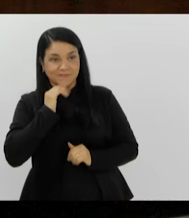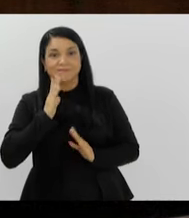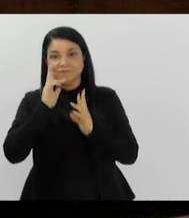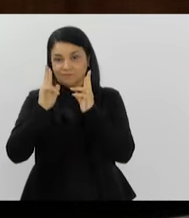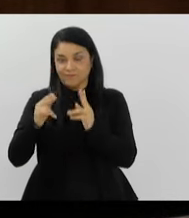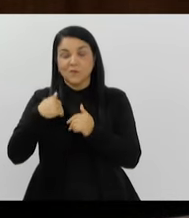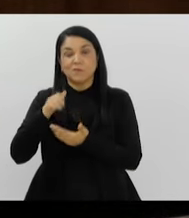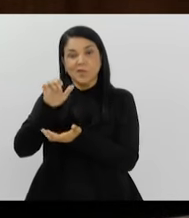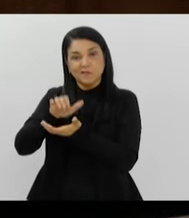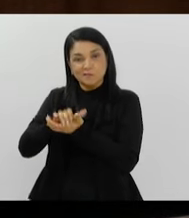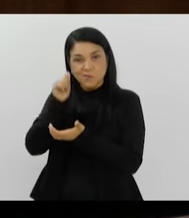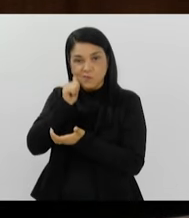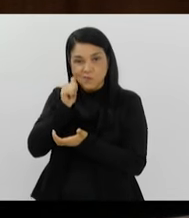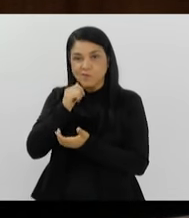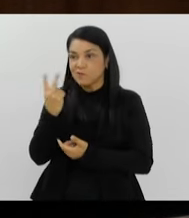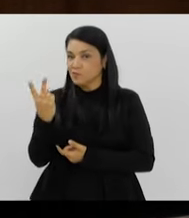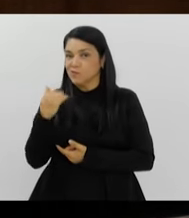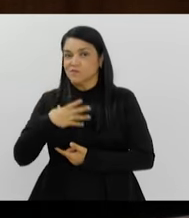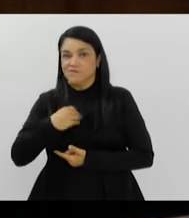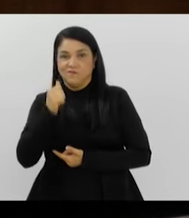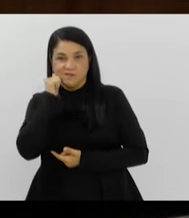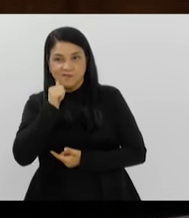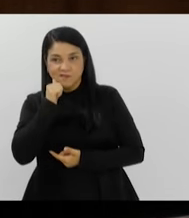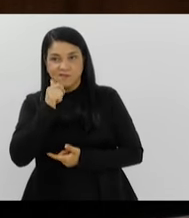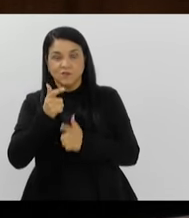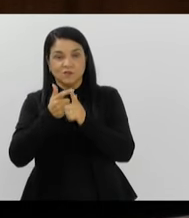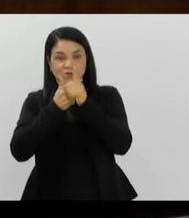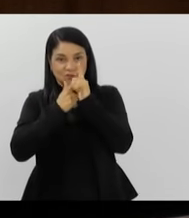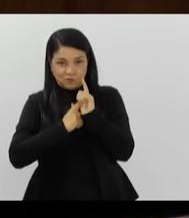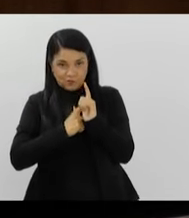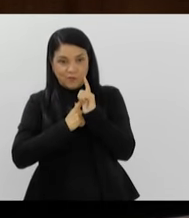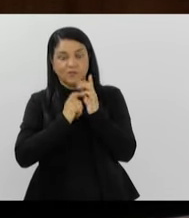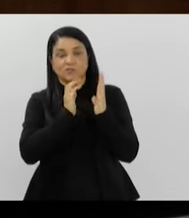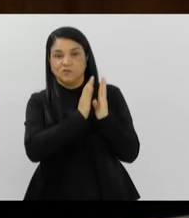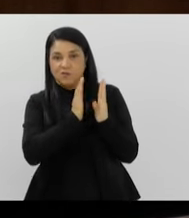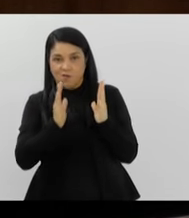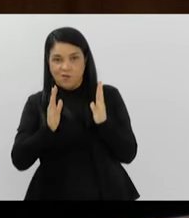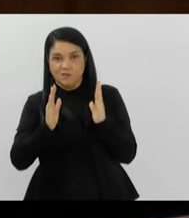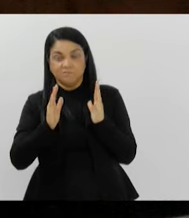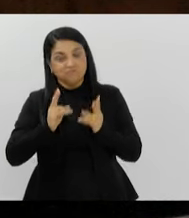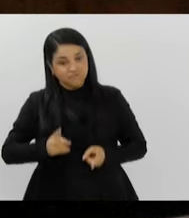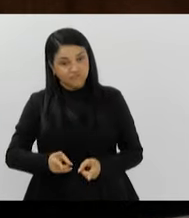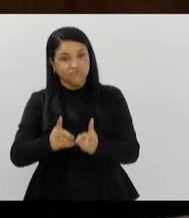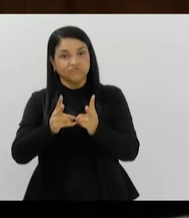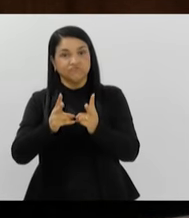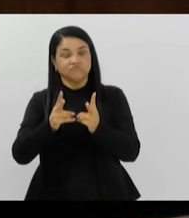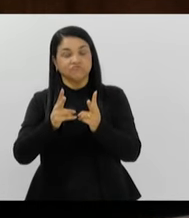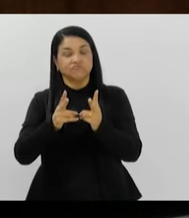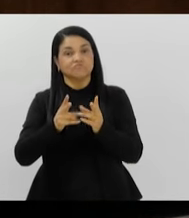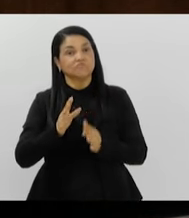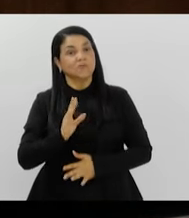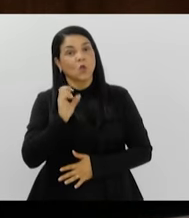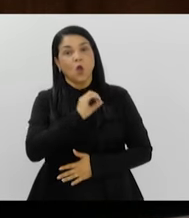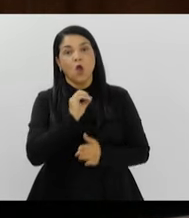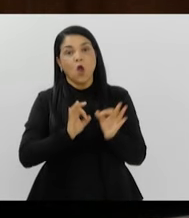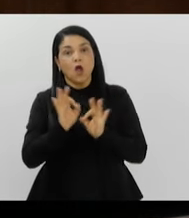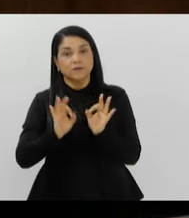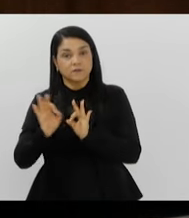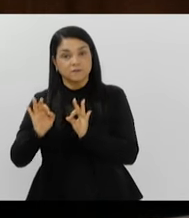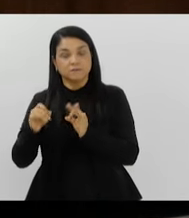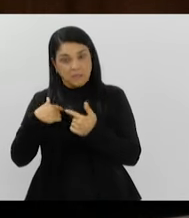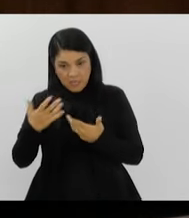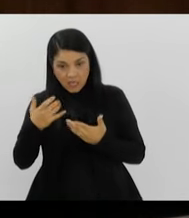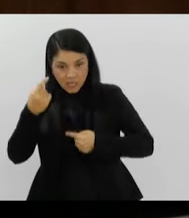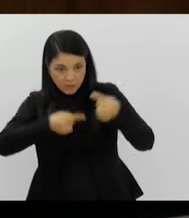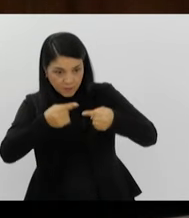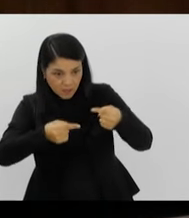minha esposa e as duas filhas, então suspende pela ordem e mantém sua questão de ordem. Quer debater? Faça como o